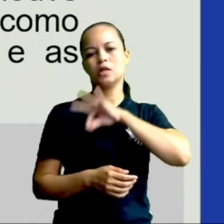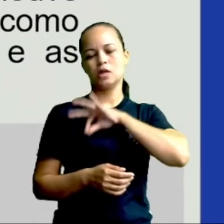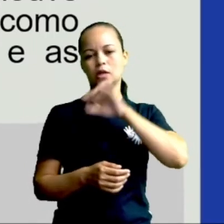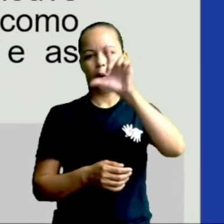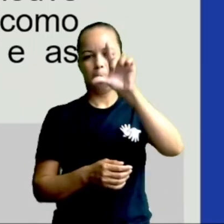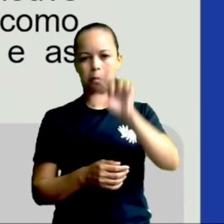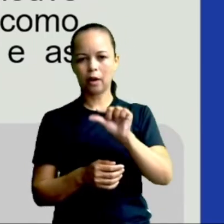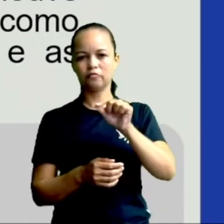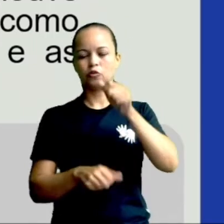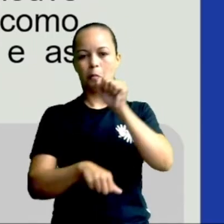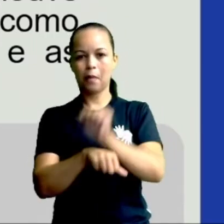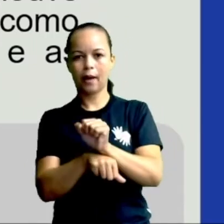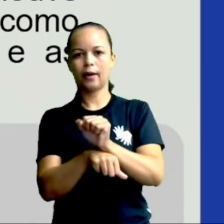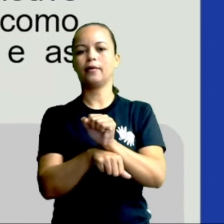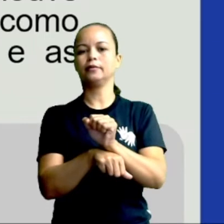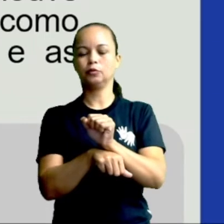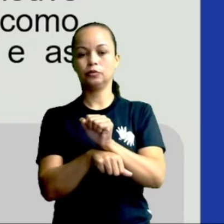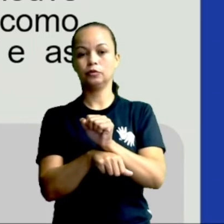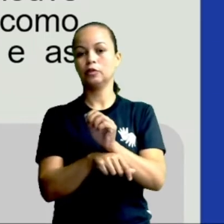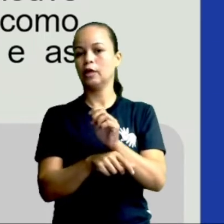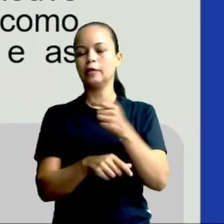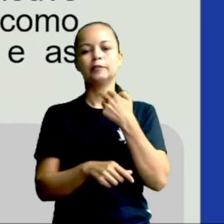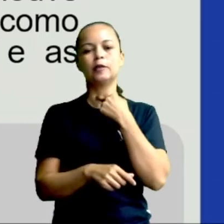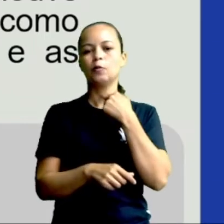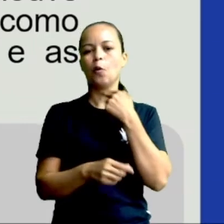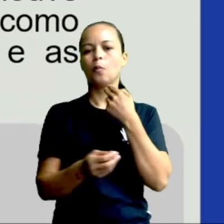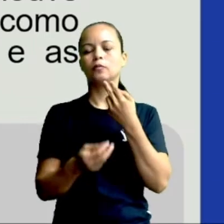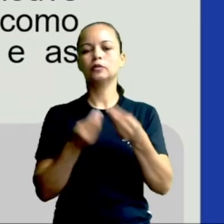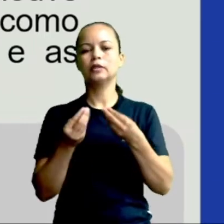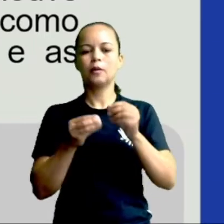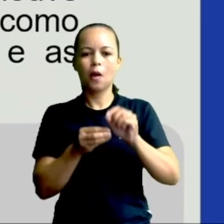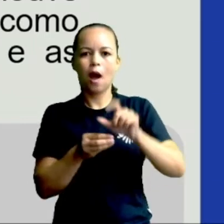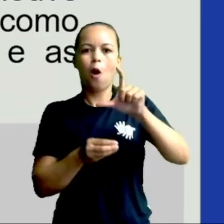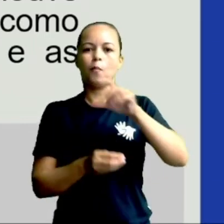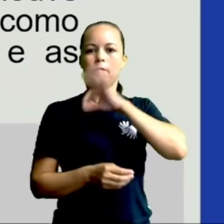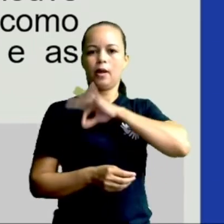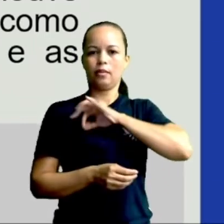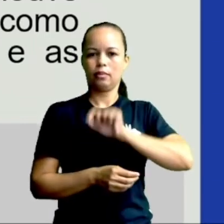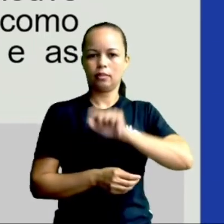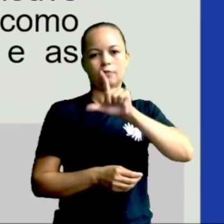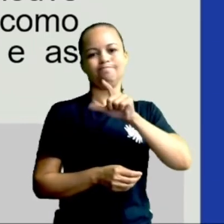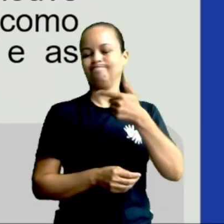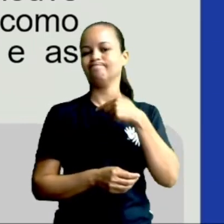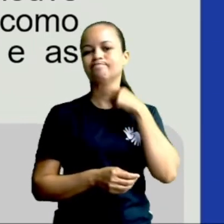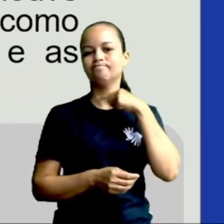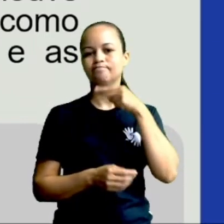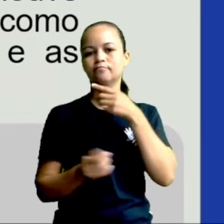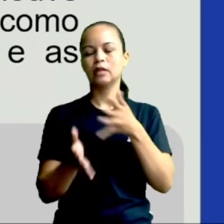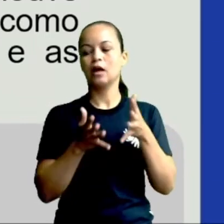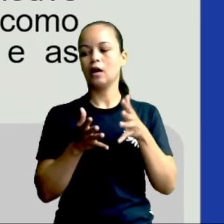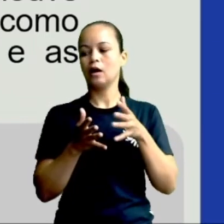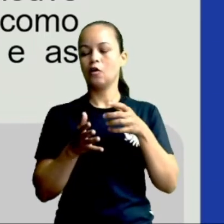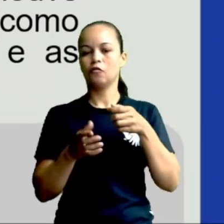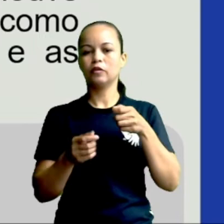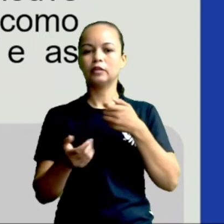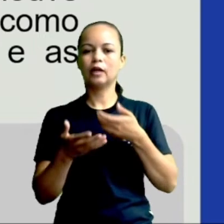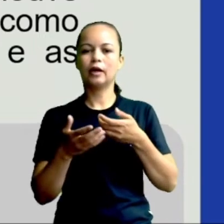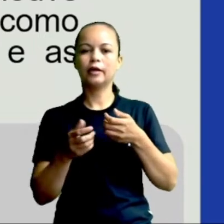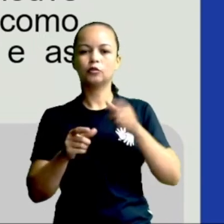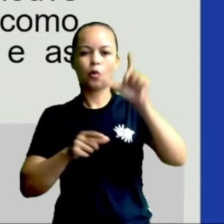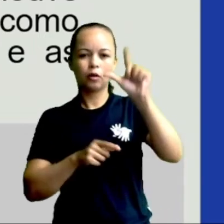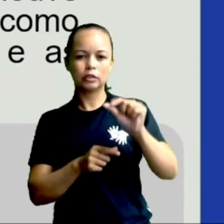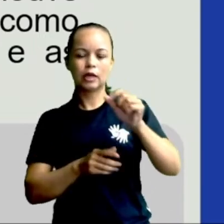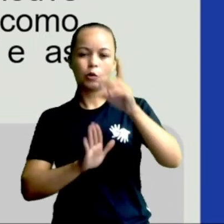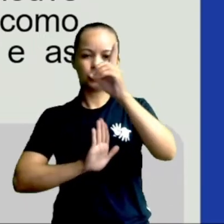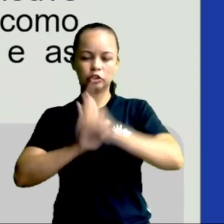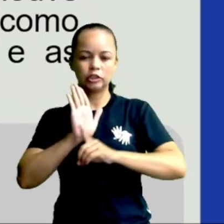Então, eles foram congelados, mantidos, não havia perspectiva de aumento do salário. Houve a redução dos direitos dos